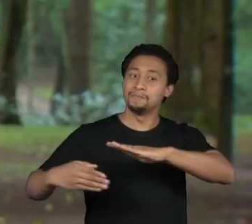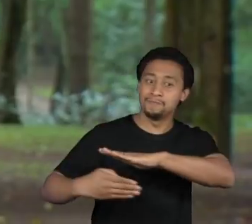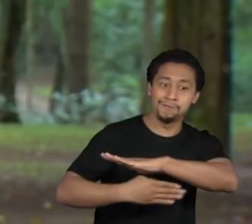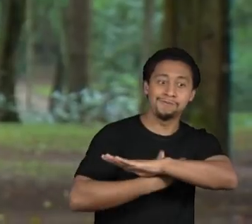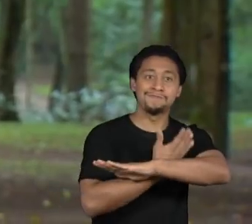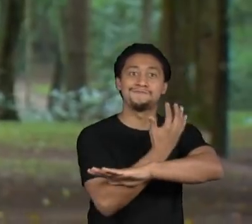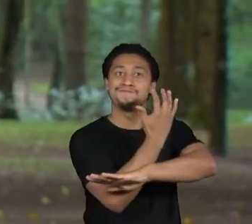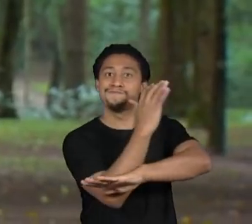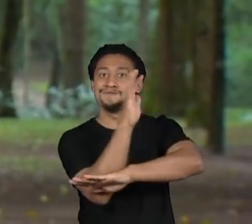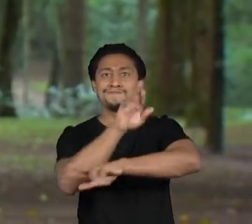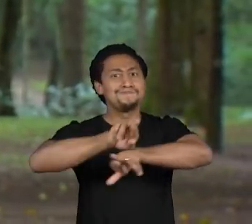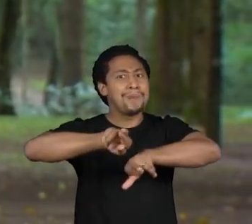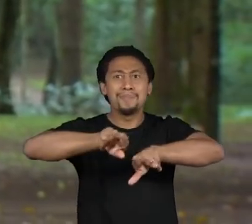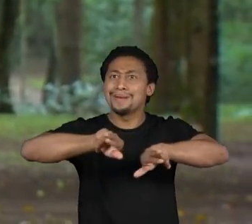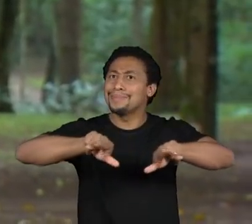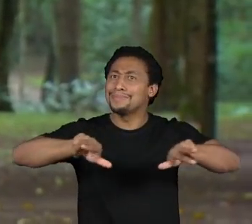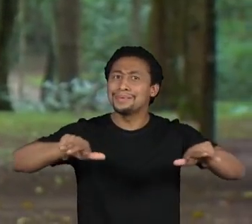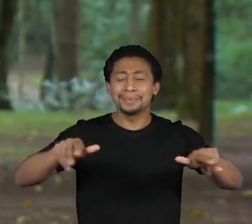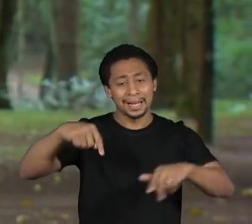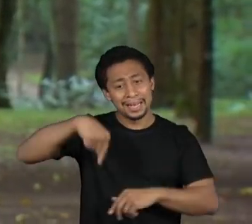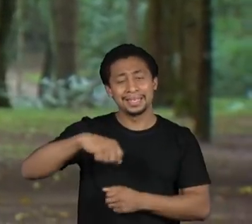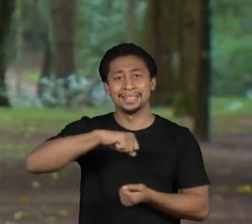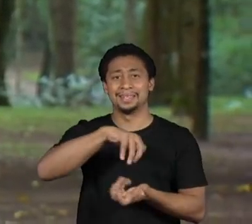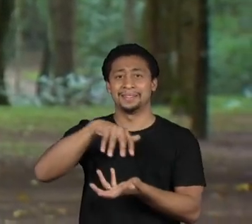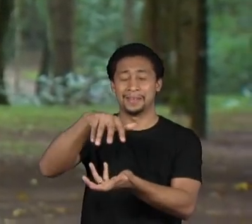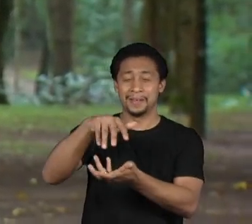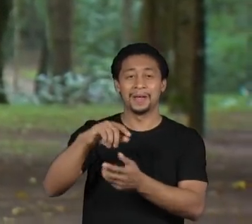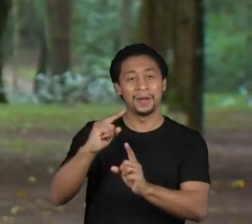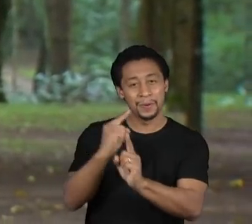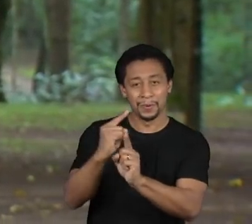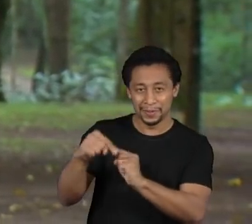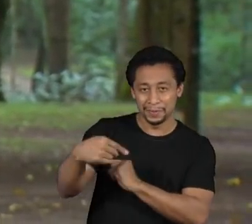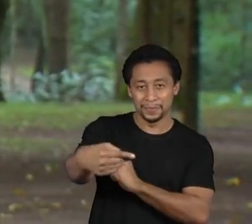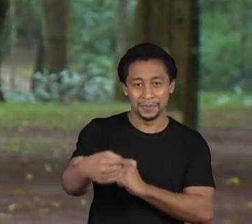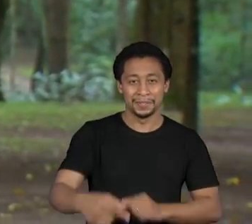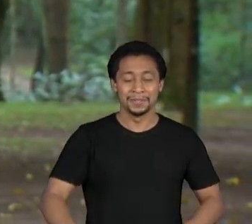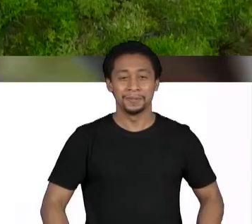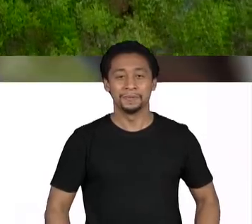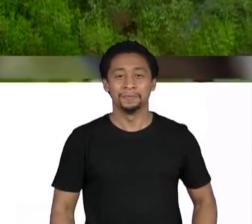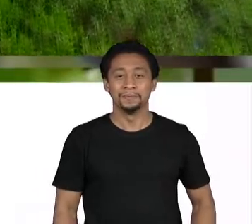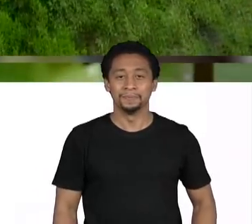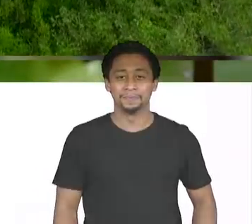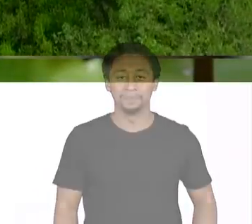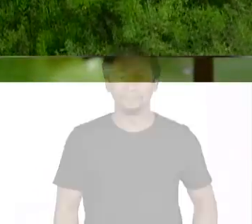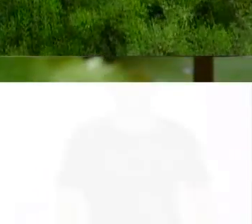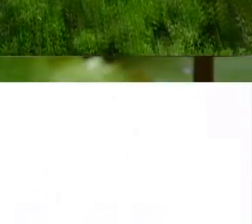diversidade de formas de vida na Terra. Até o próximo programa.